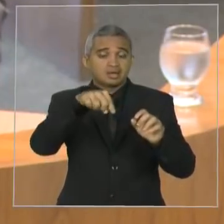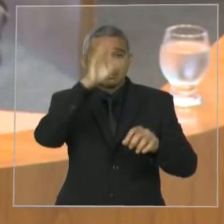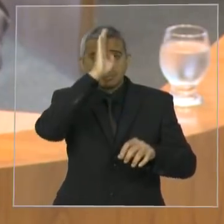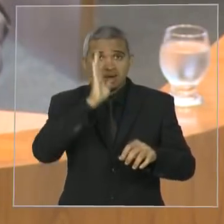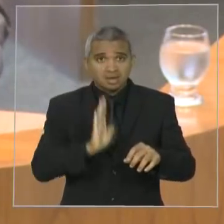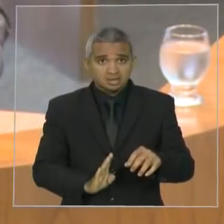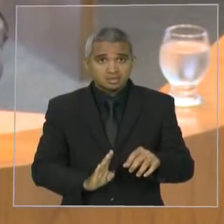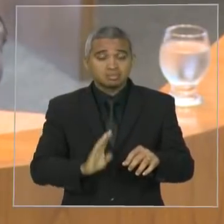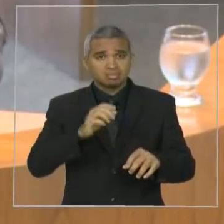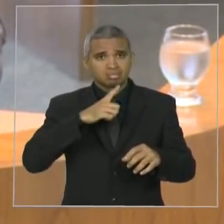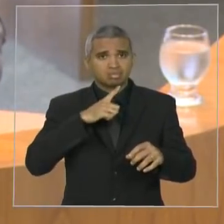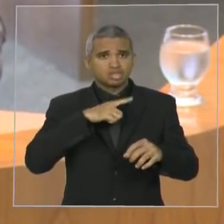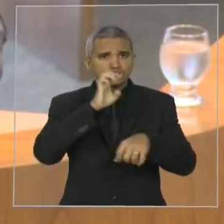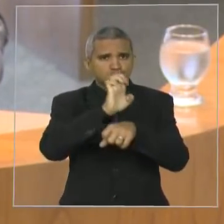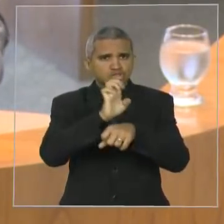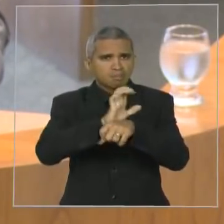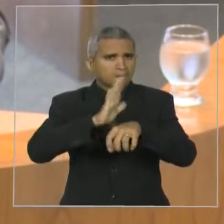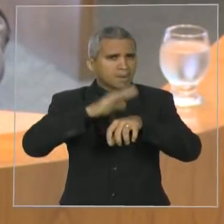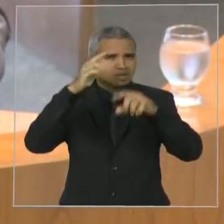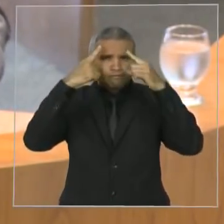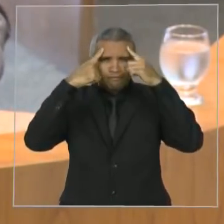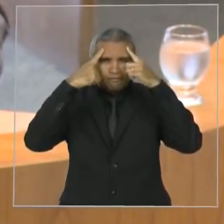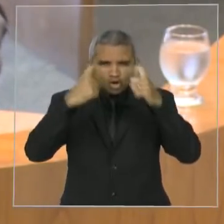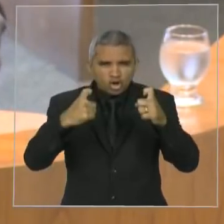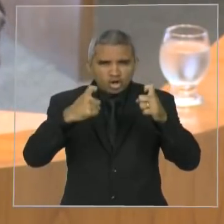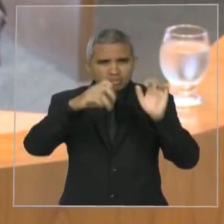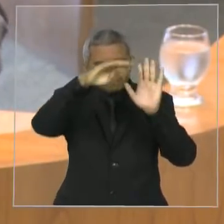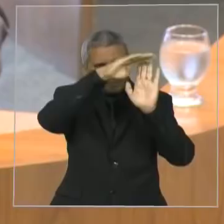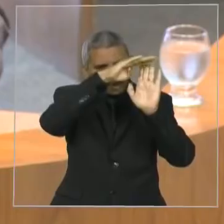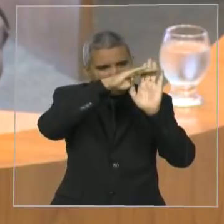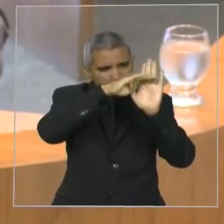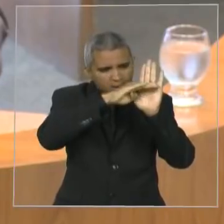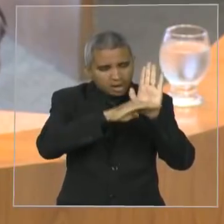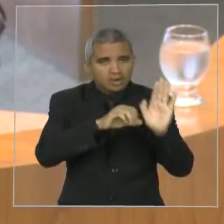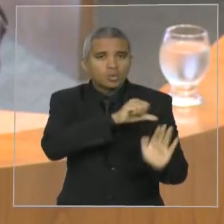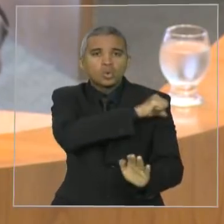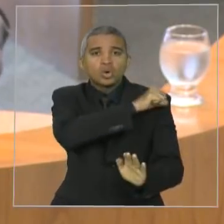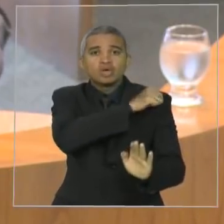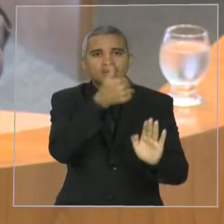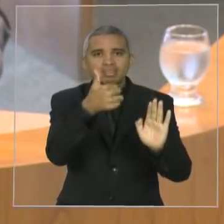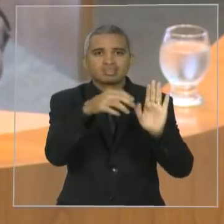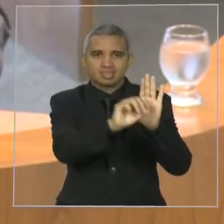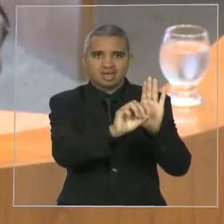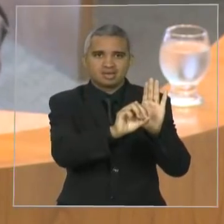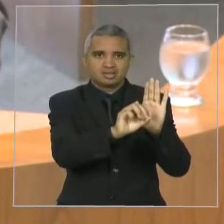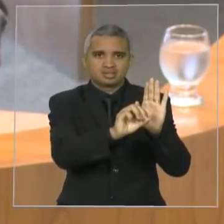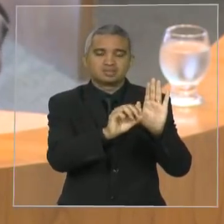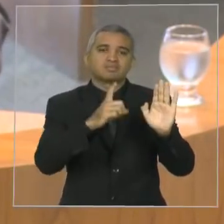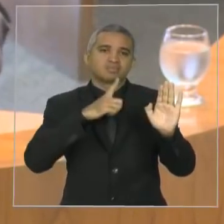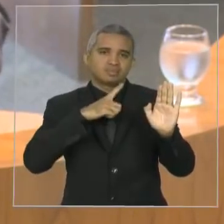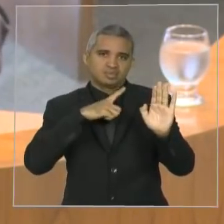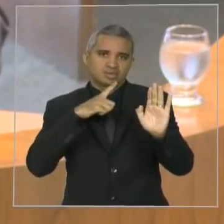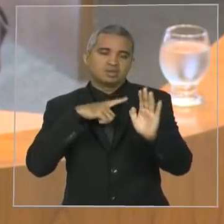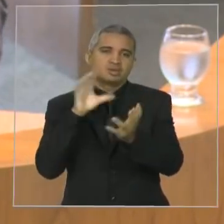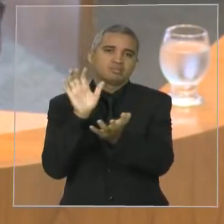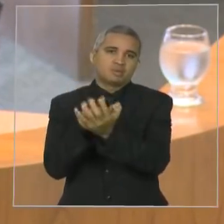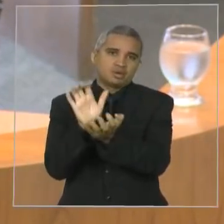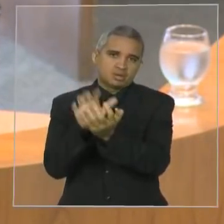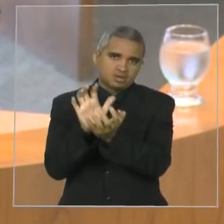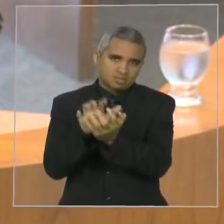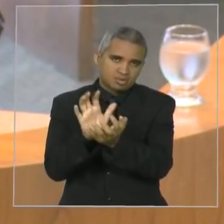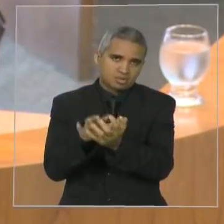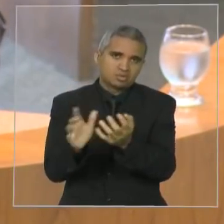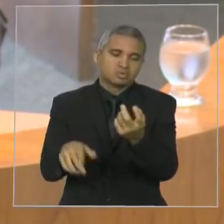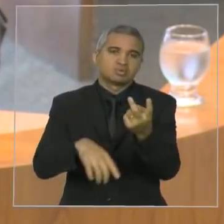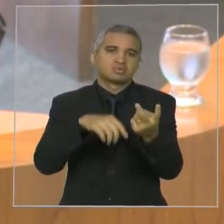No entanto, a taxa de homicídios no Rio de Janeiro não é das mais